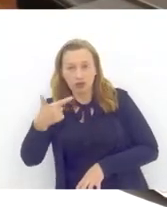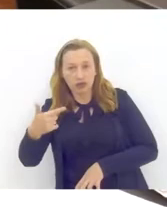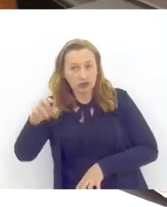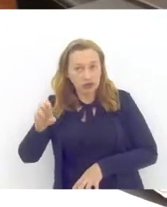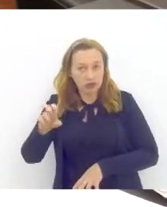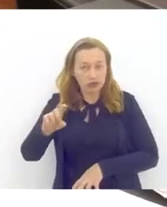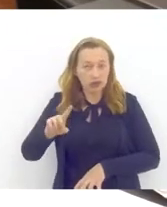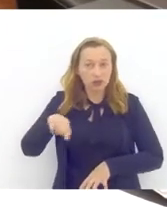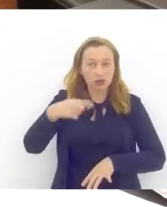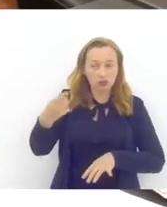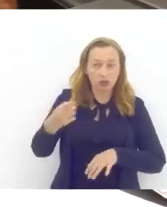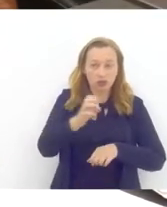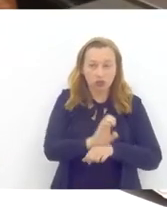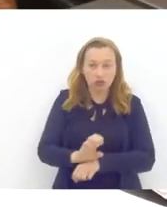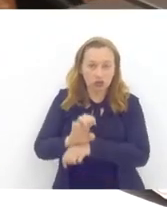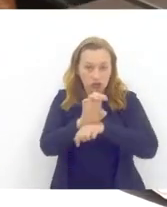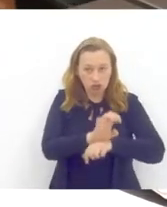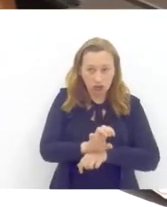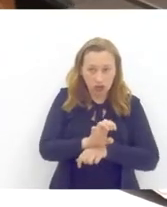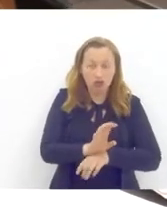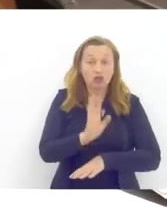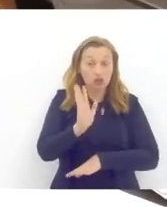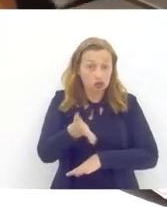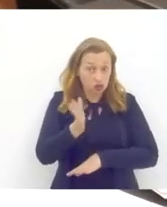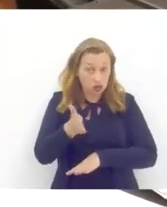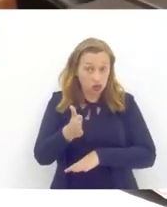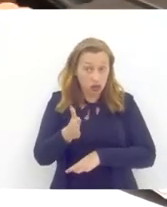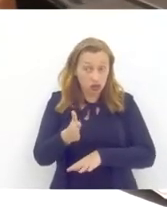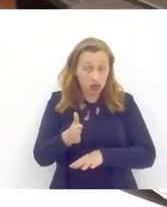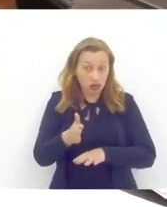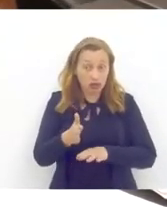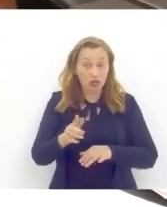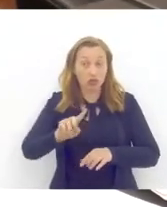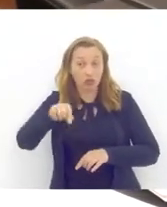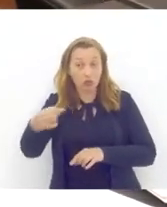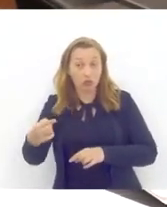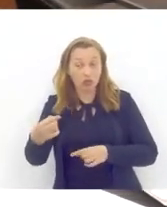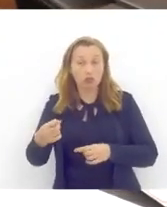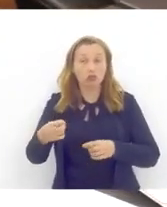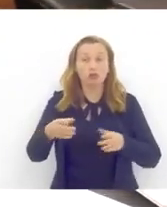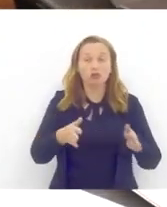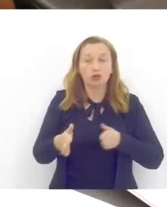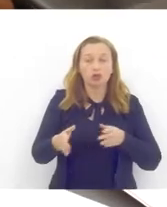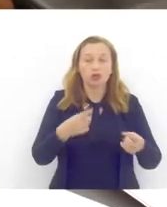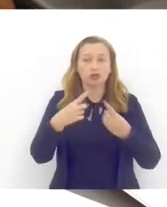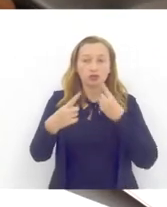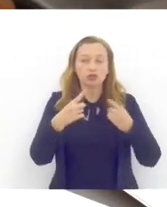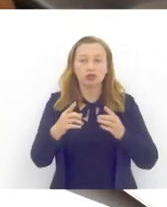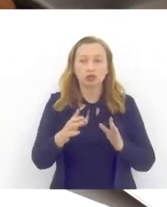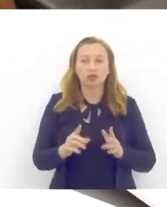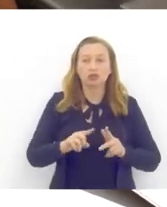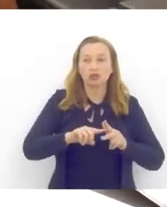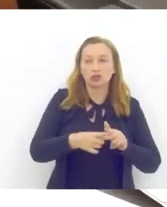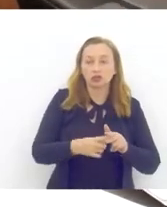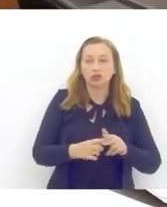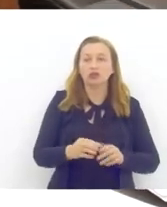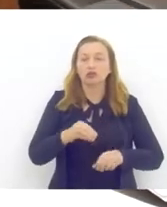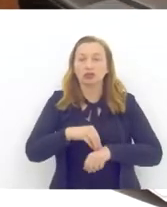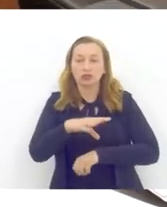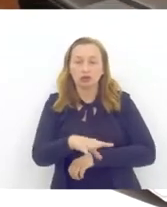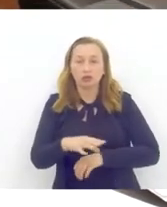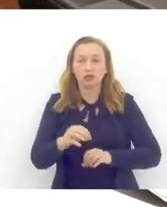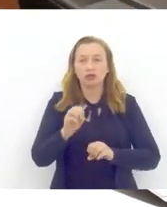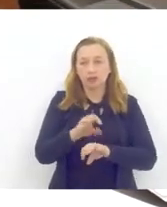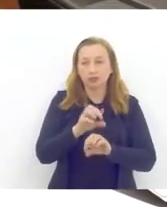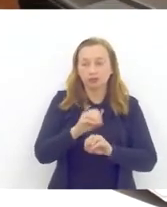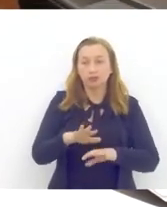sua maioria, né, na ampla maioria, já passaram dessa discussão e estão agora fazendo a regulamentação do indicador educacional.